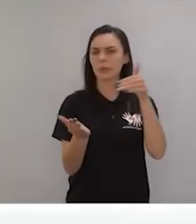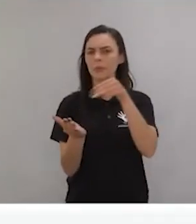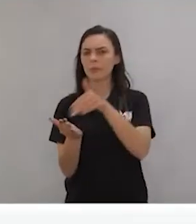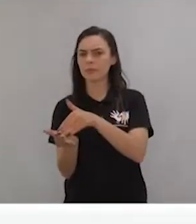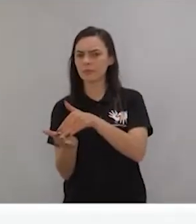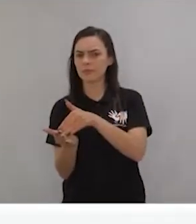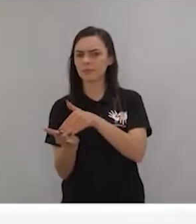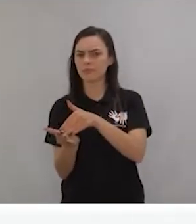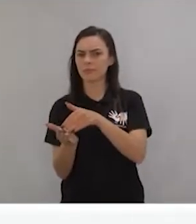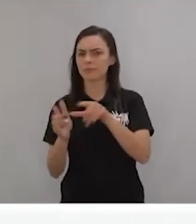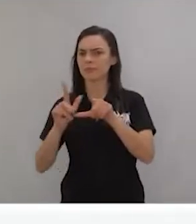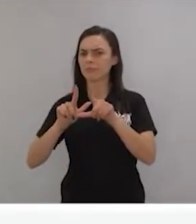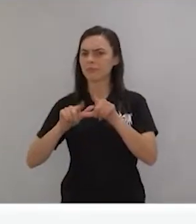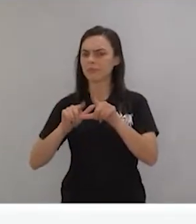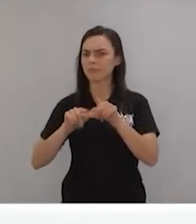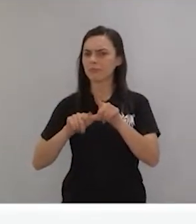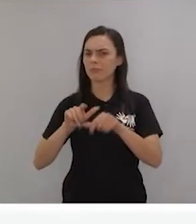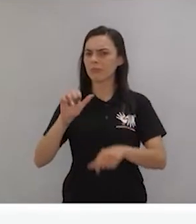terminava